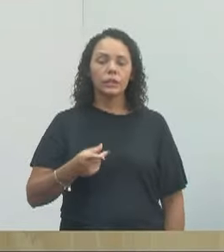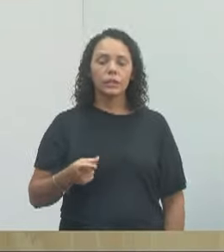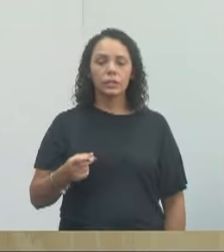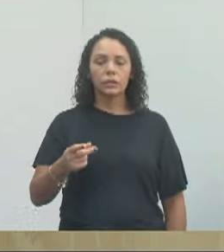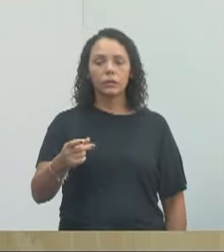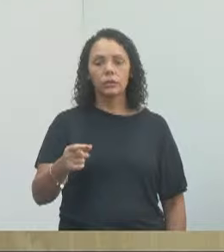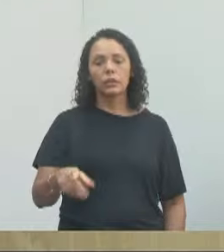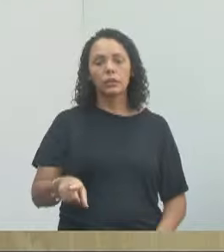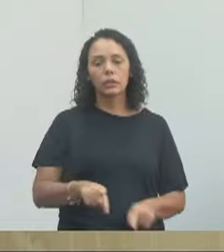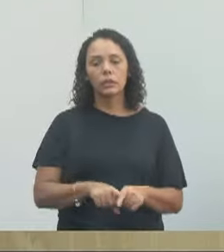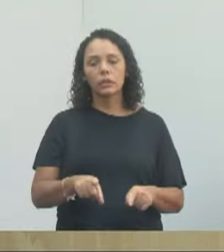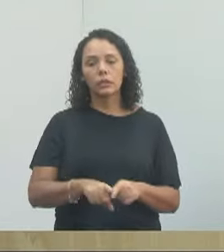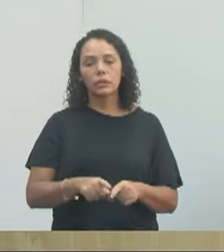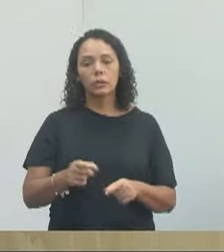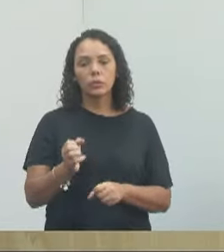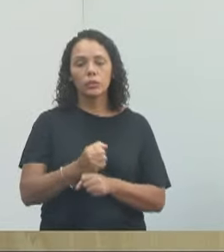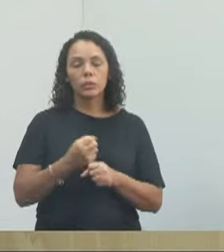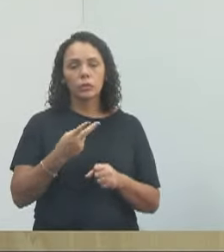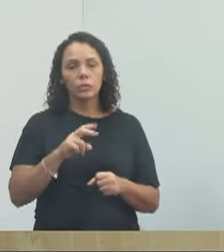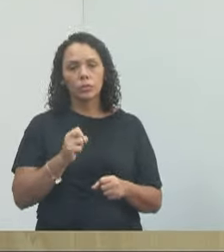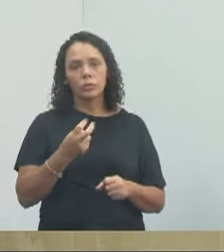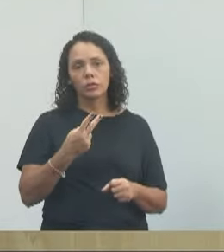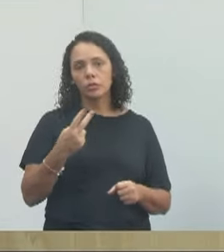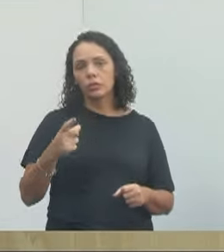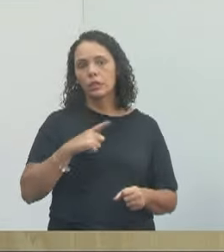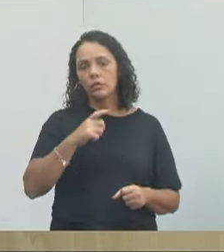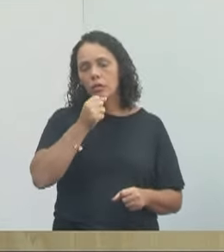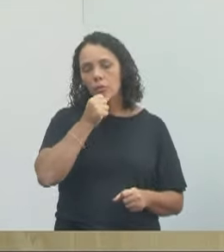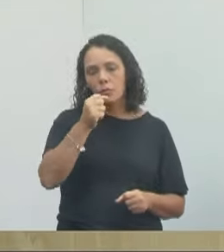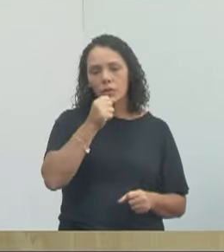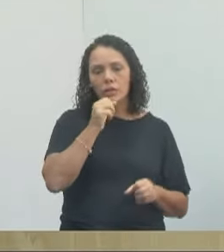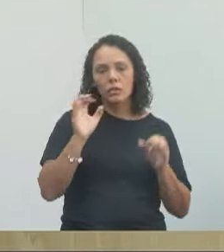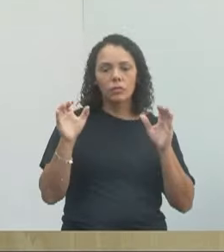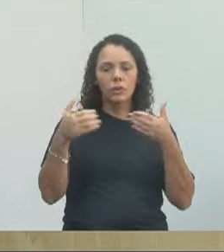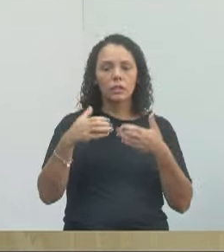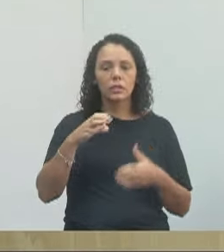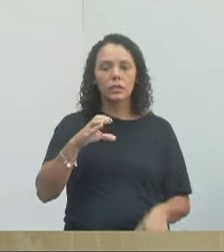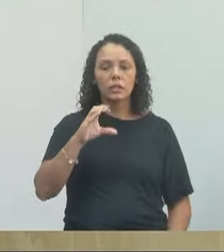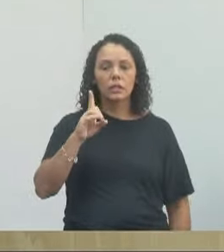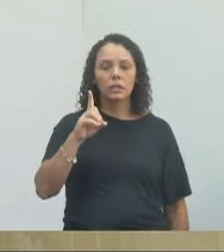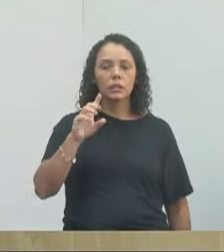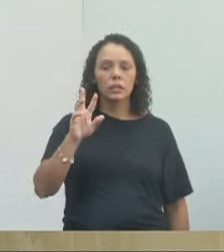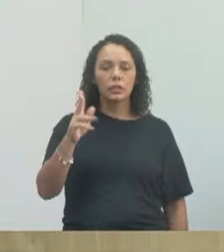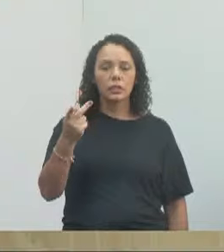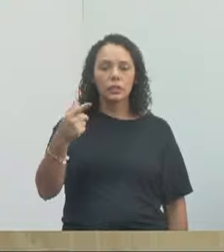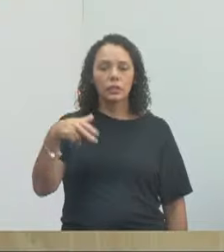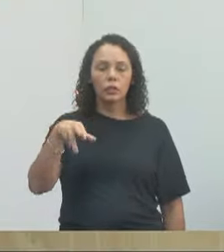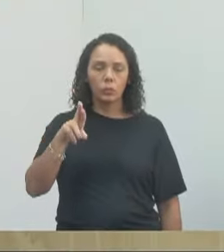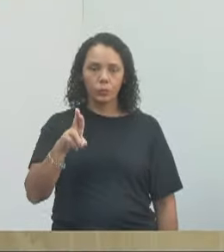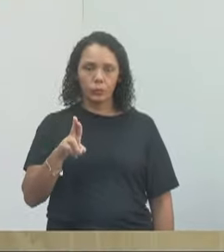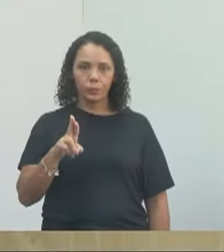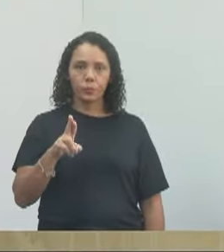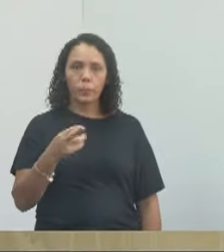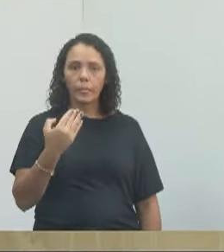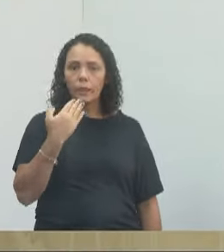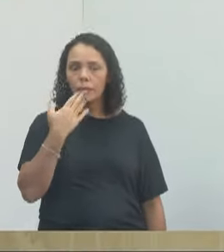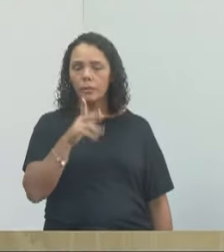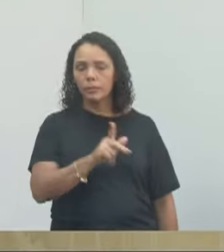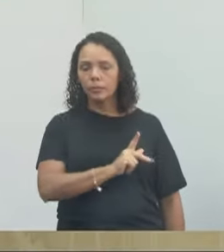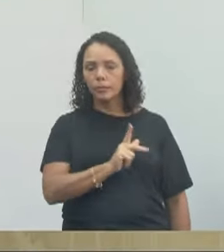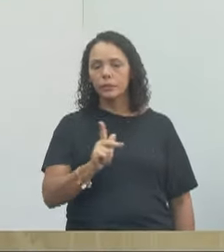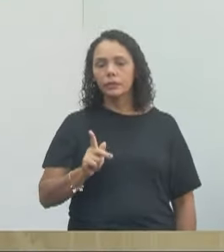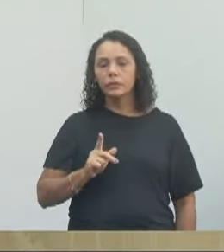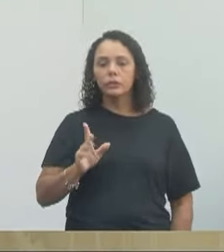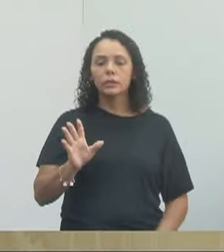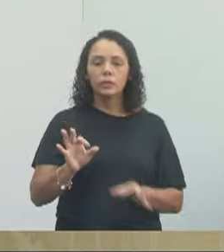referentes a CDH feito esse registro respeitosamente requeremos a presidência dessa casa que seja adotadas as providências habituais para a